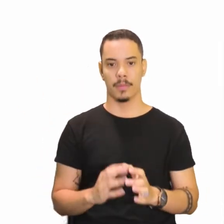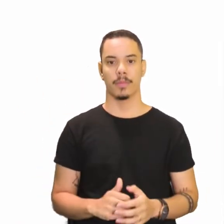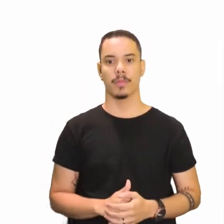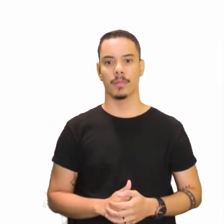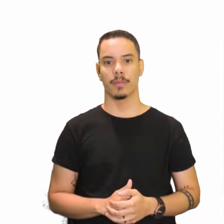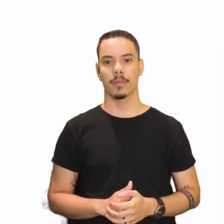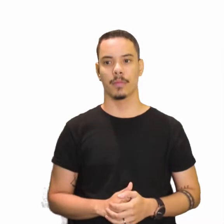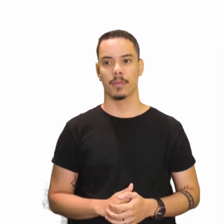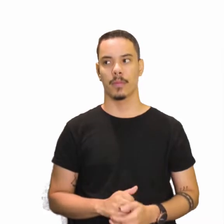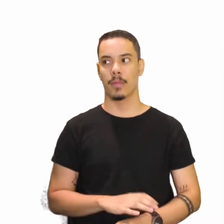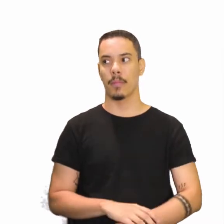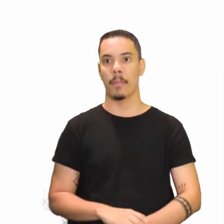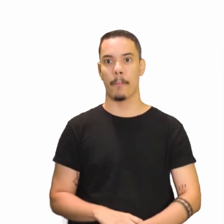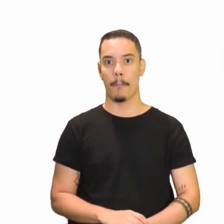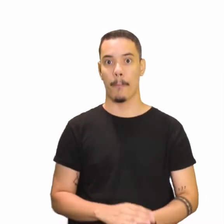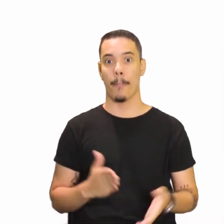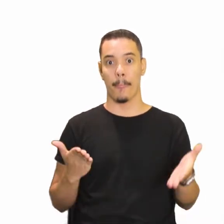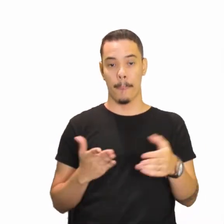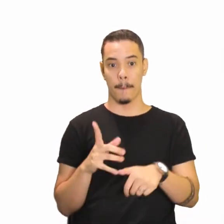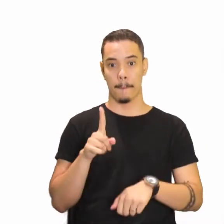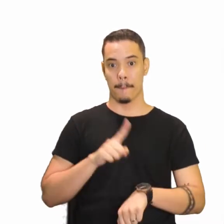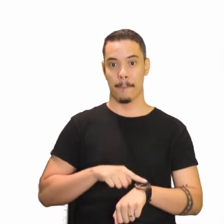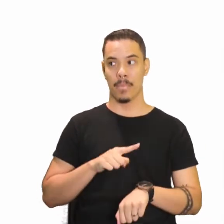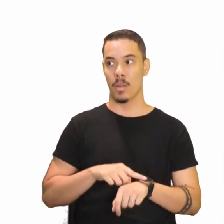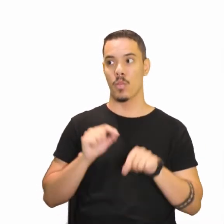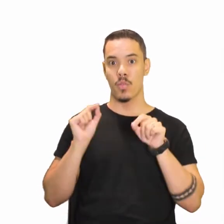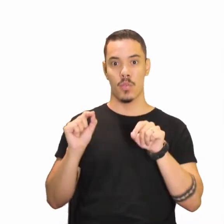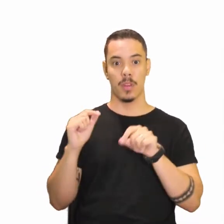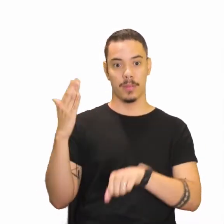grande momento. Vamos lá? Vamos